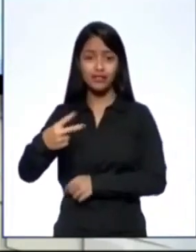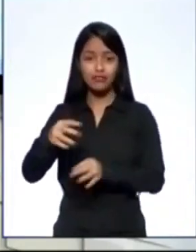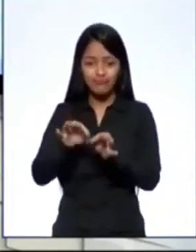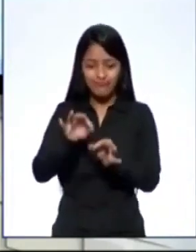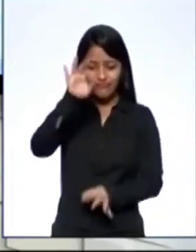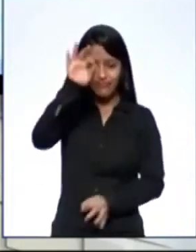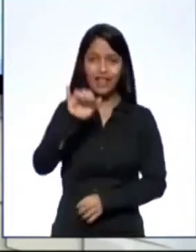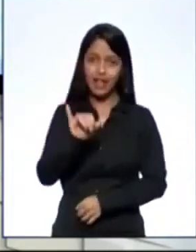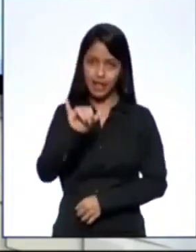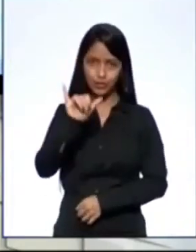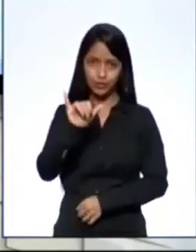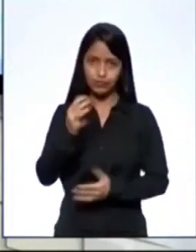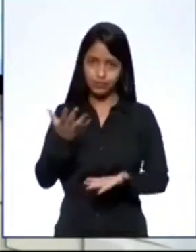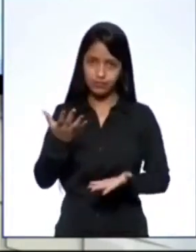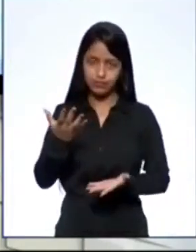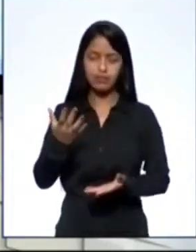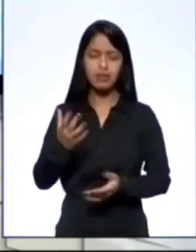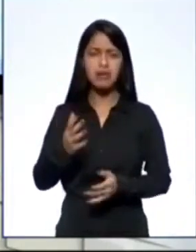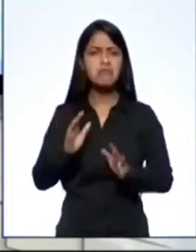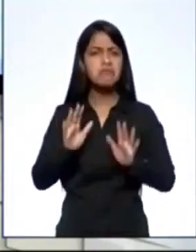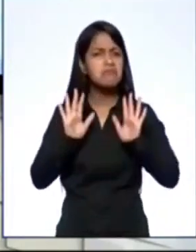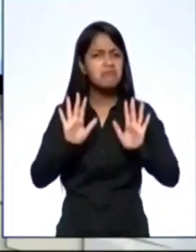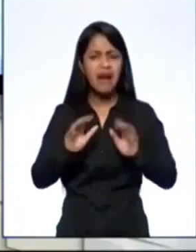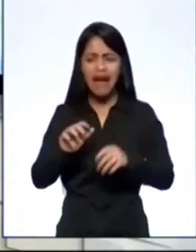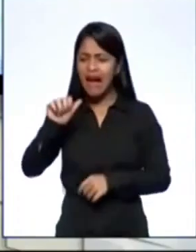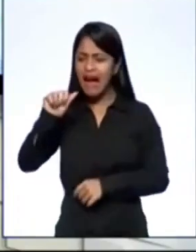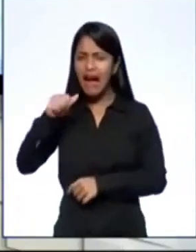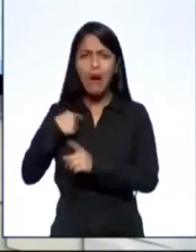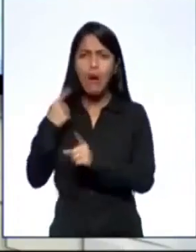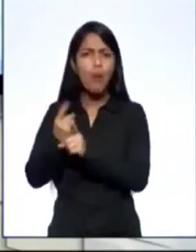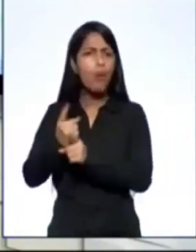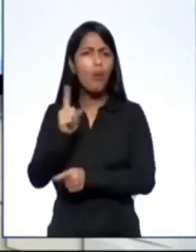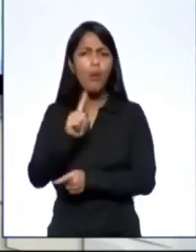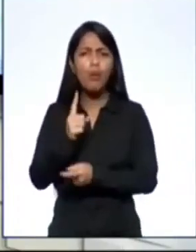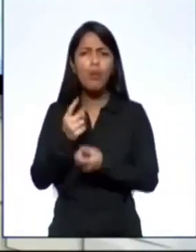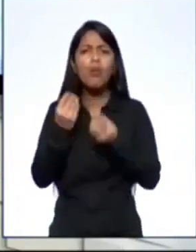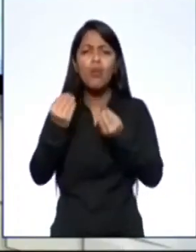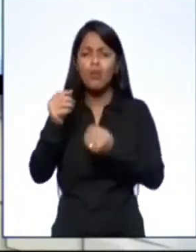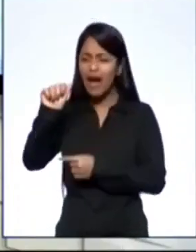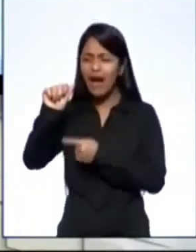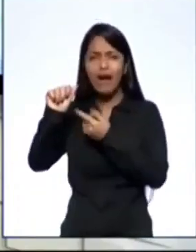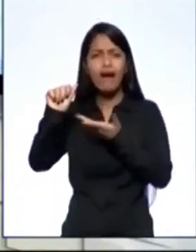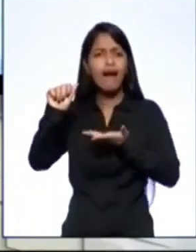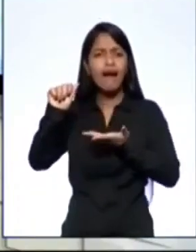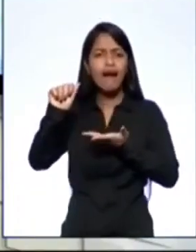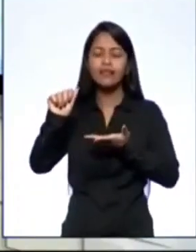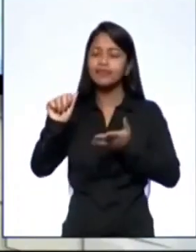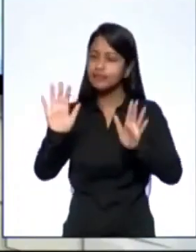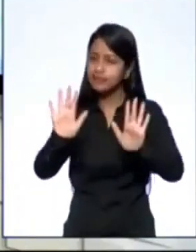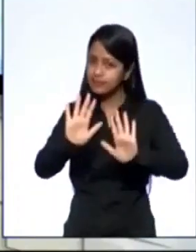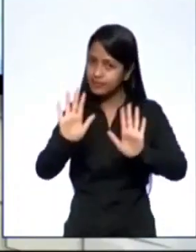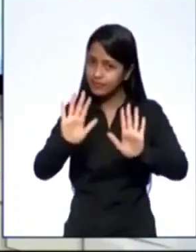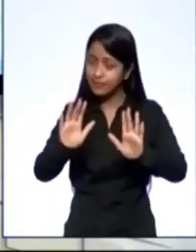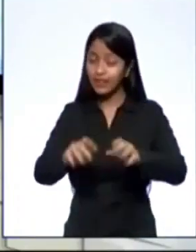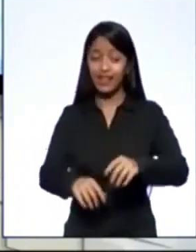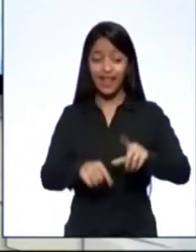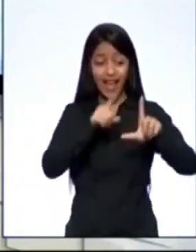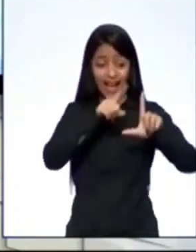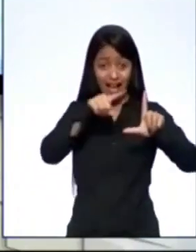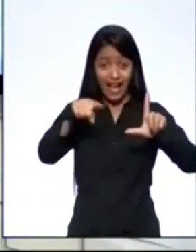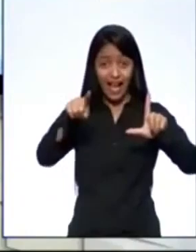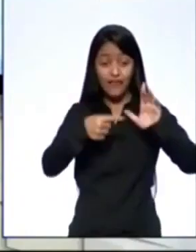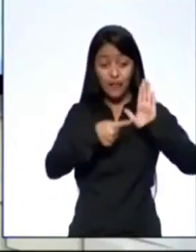e você não tá vendo o ar e o gráfico de mostra um bebê